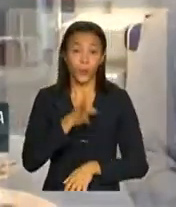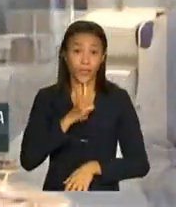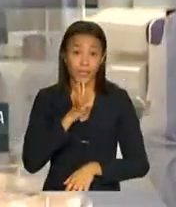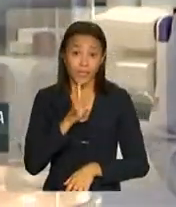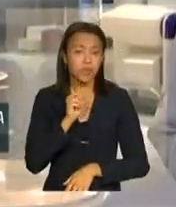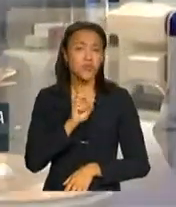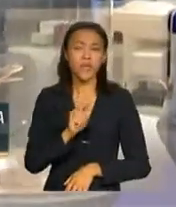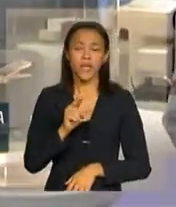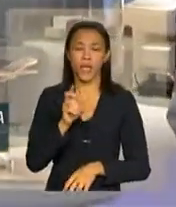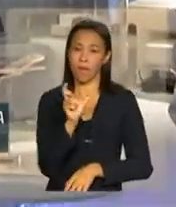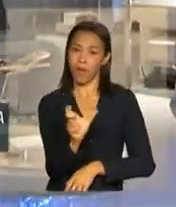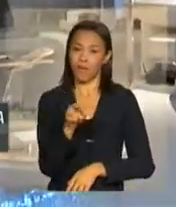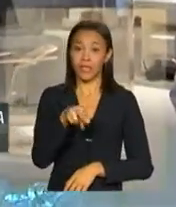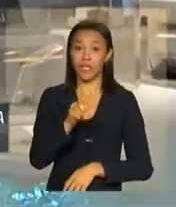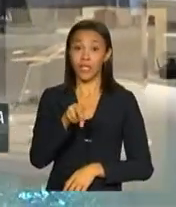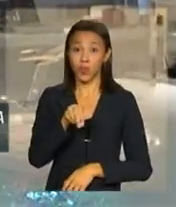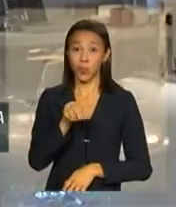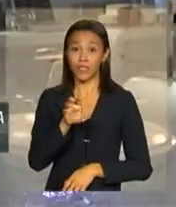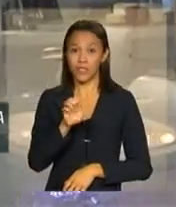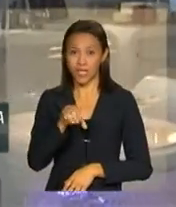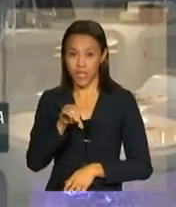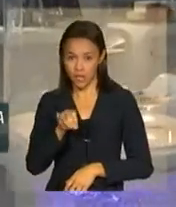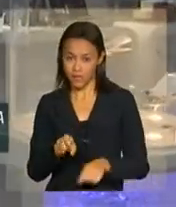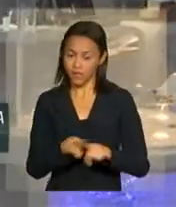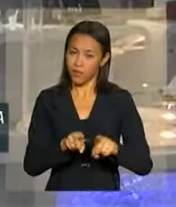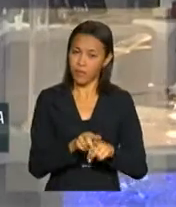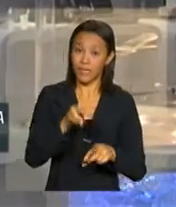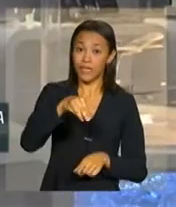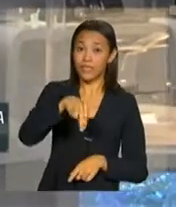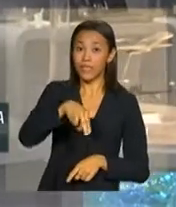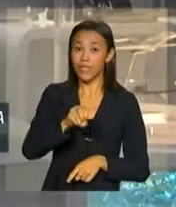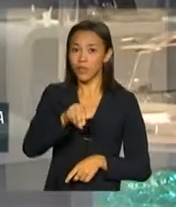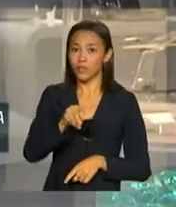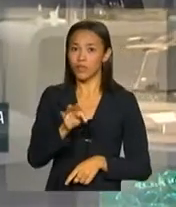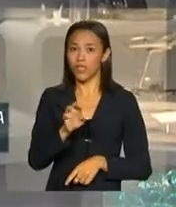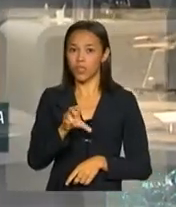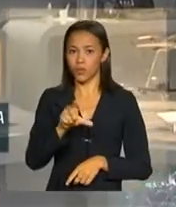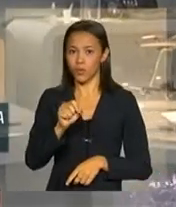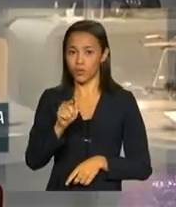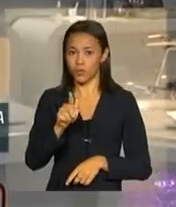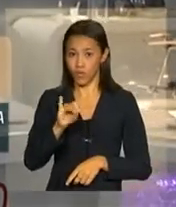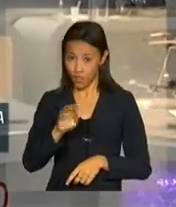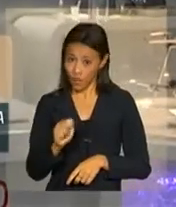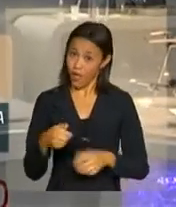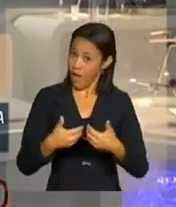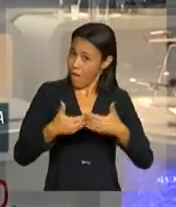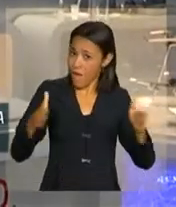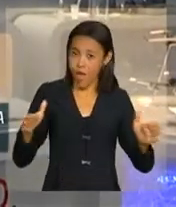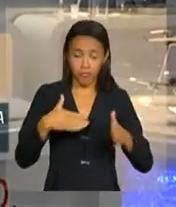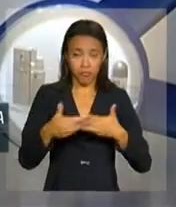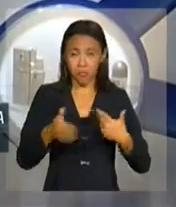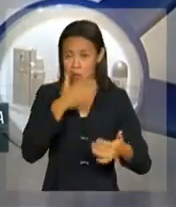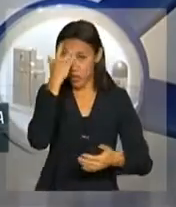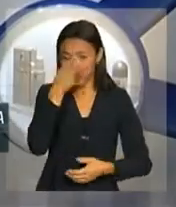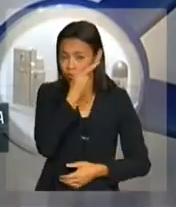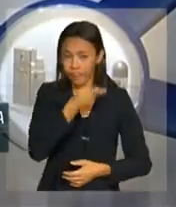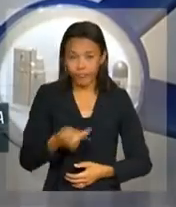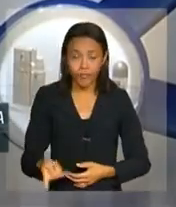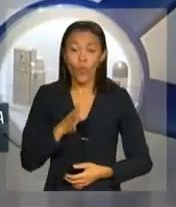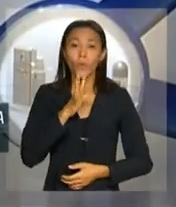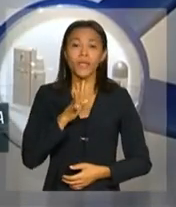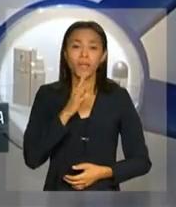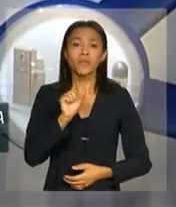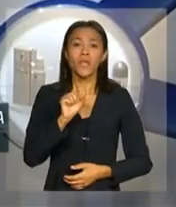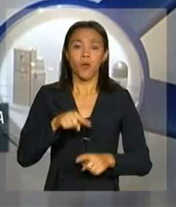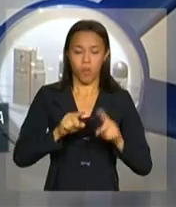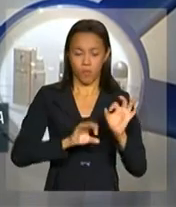que é nanociência e nanotecnologia, nós estamos com ela aqui aberta à visitação para que toda a comunidade aqui conheça